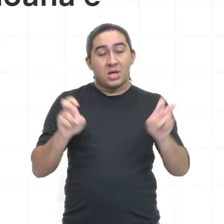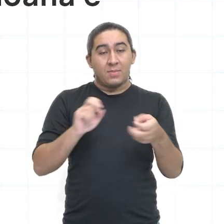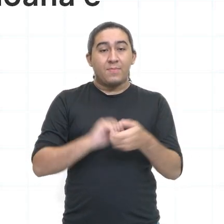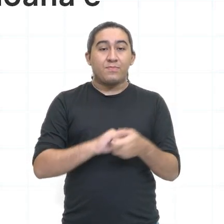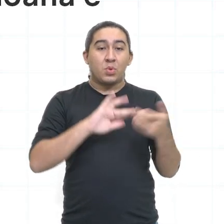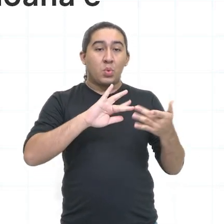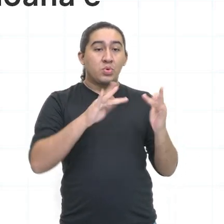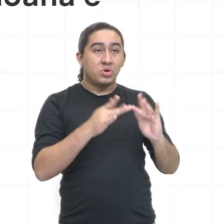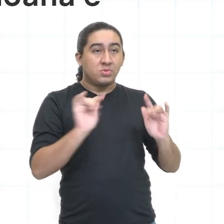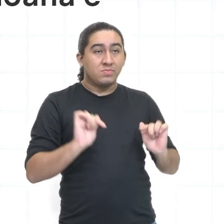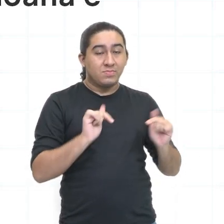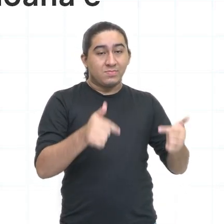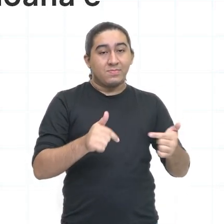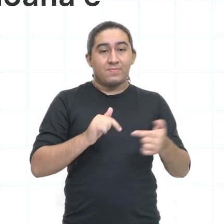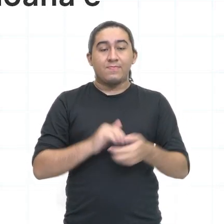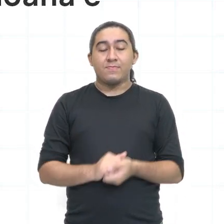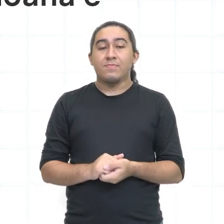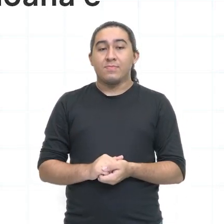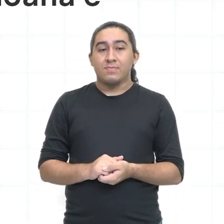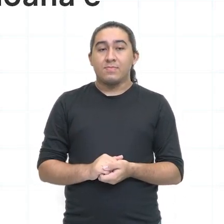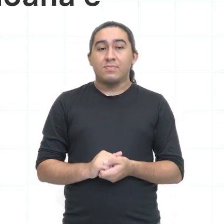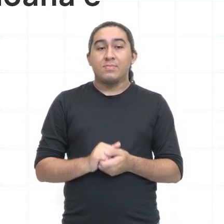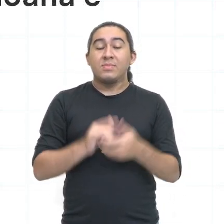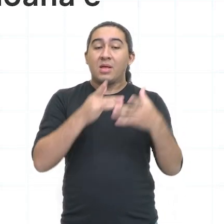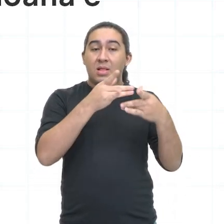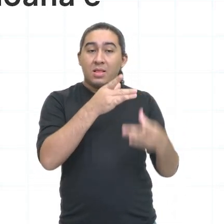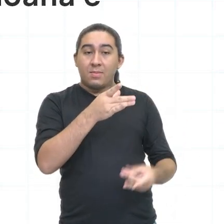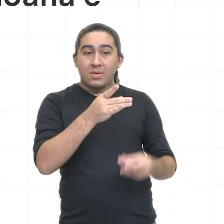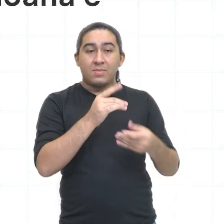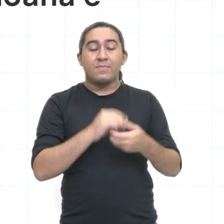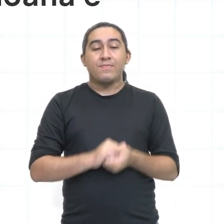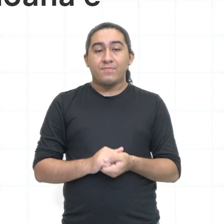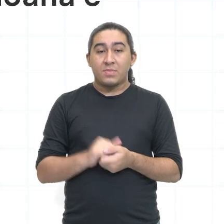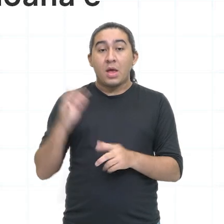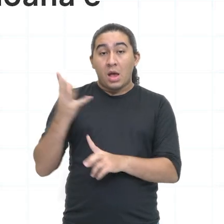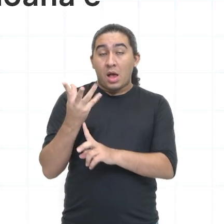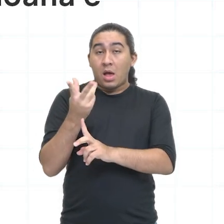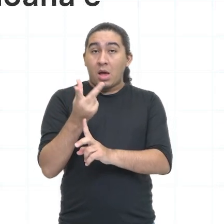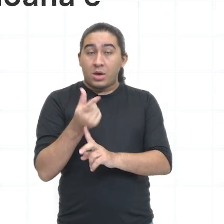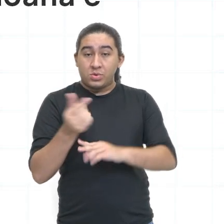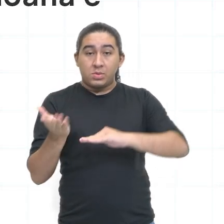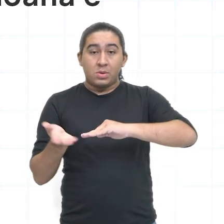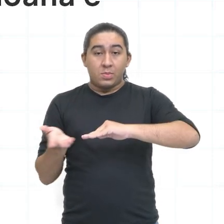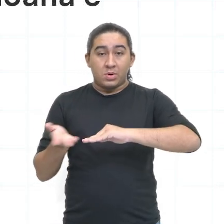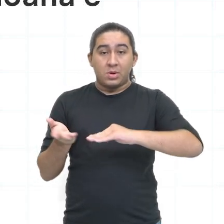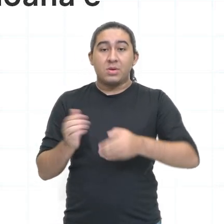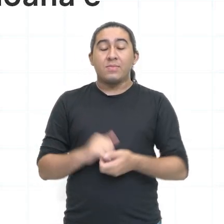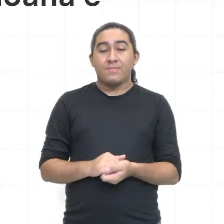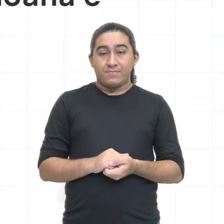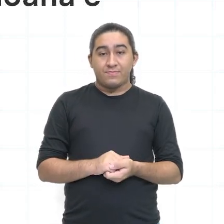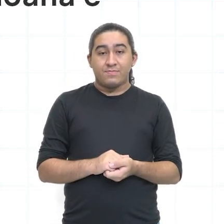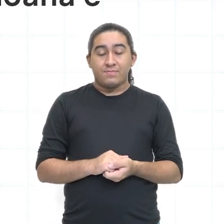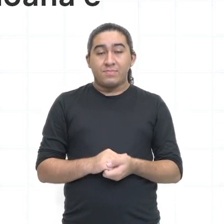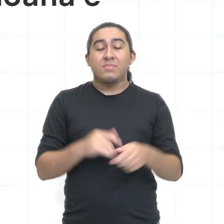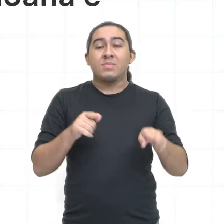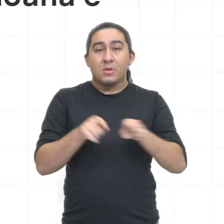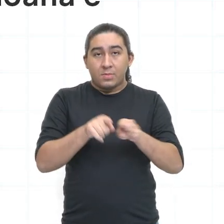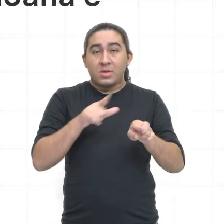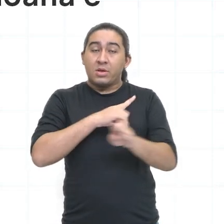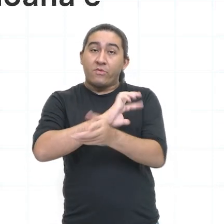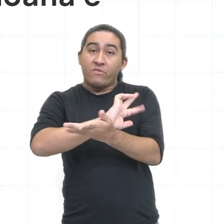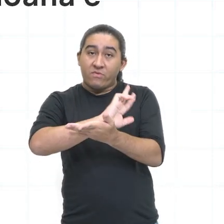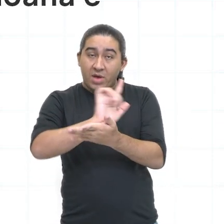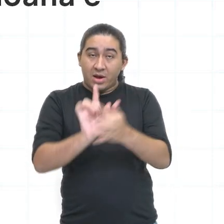conhecimento é contextos e práticas. Detalhamento, arte contemporânea, arte conceitual, pop